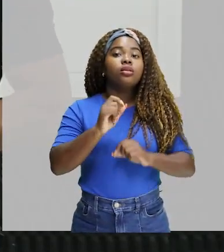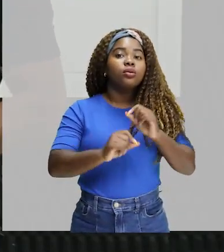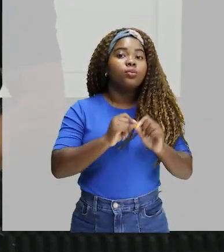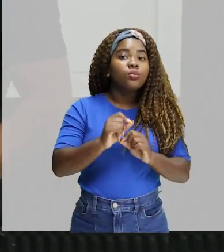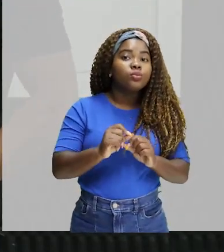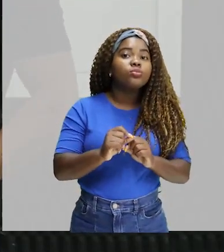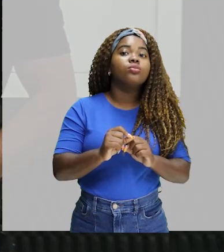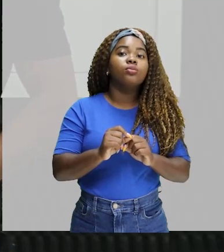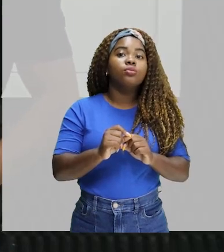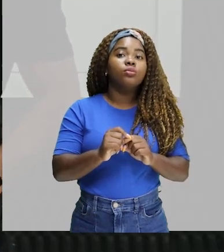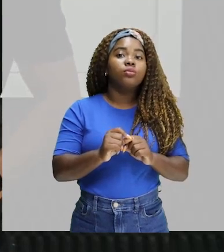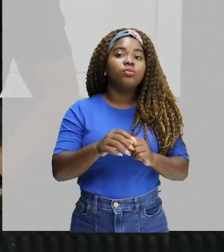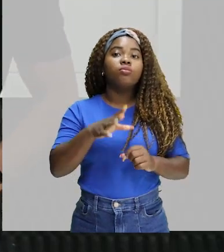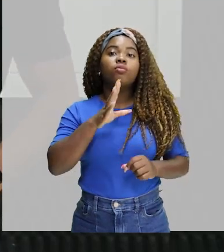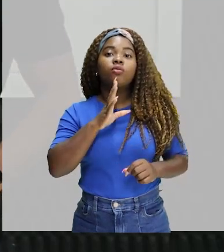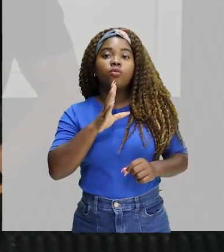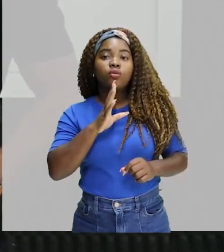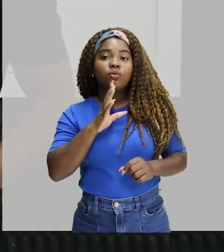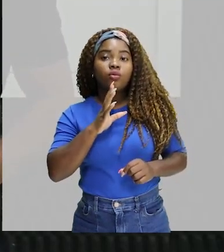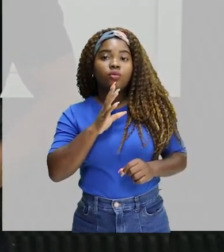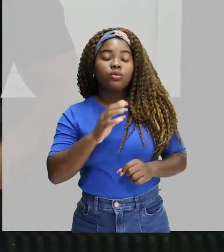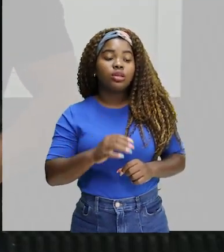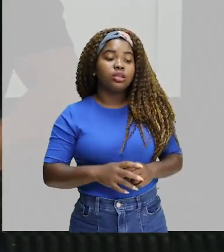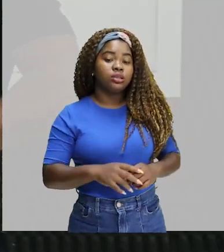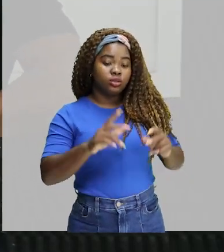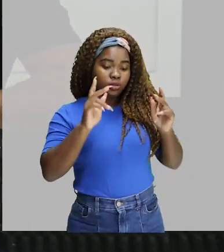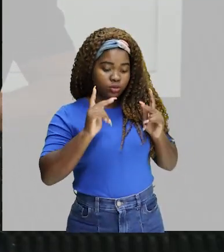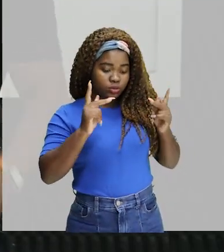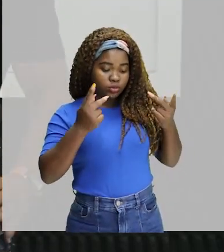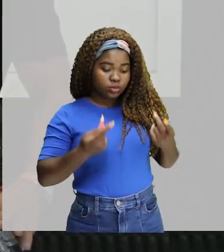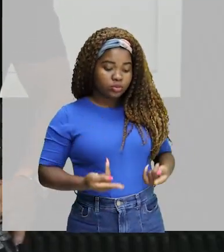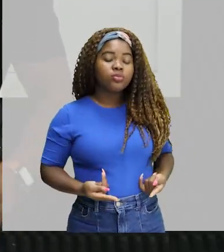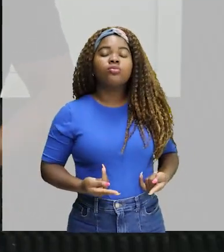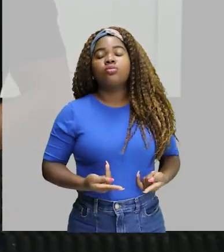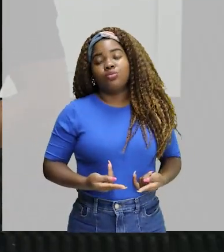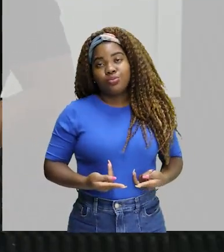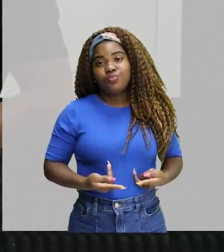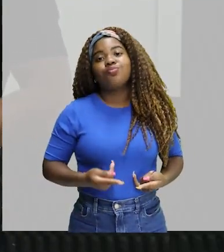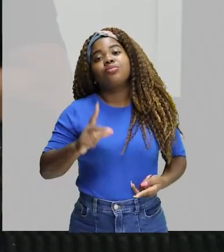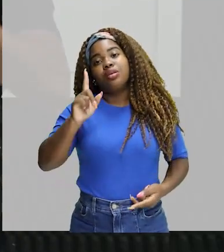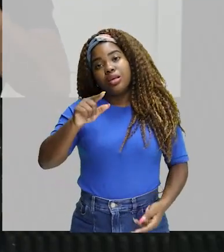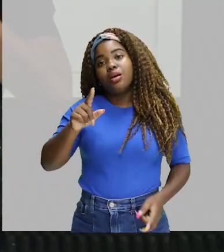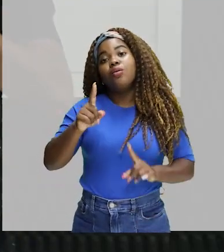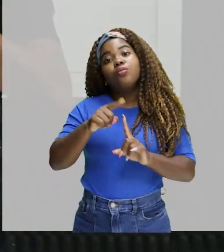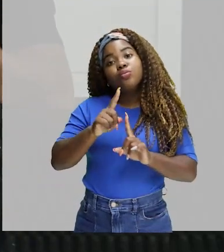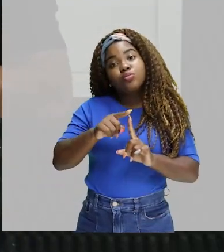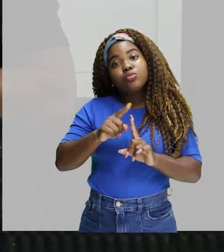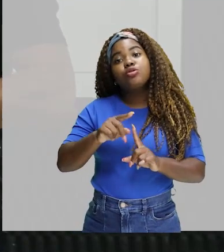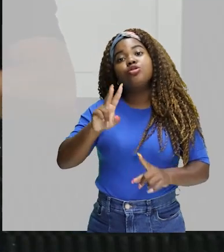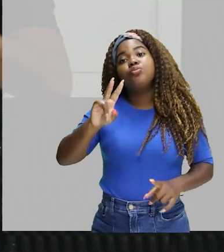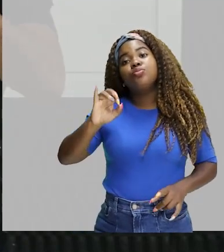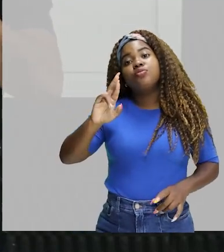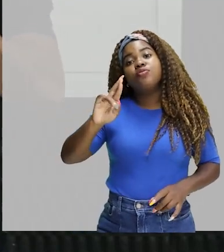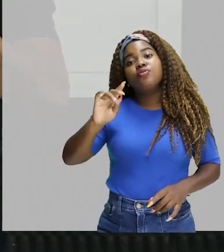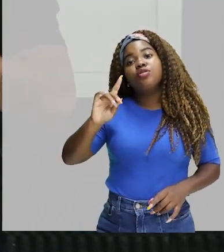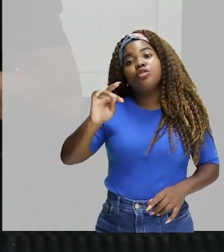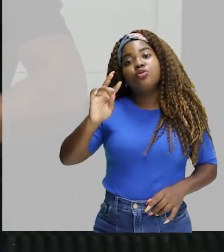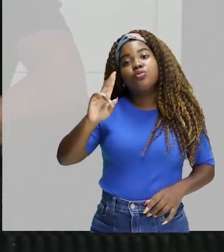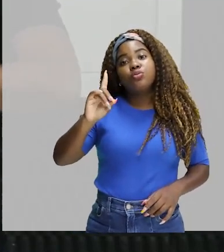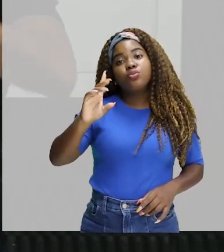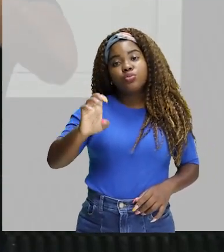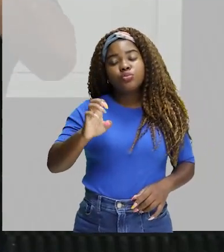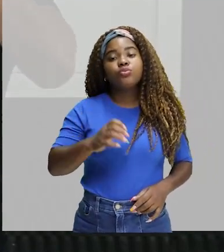conhecimento sobre o próprio ser humano é uma das grandes virtudes ali, este conhecimento, este